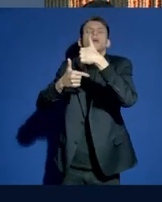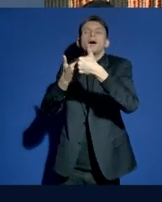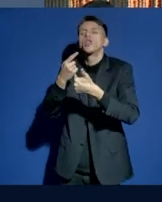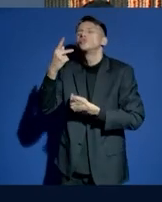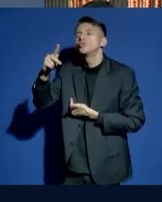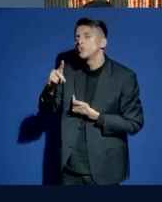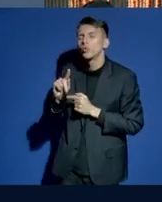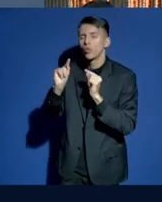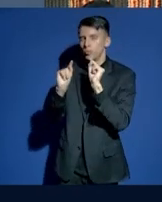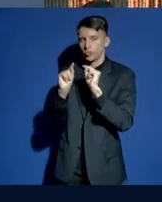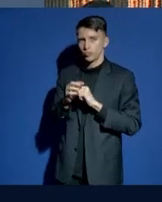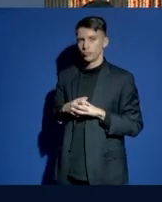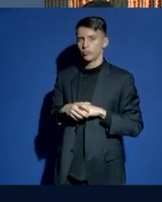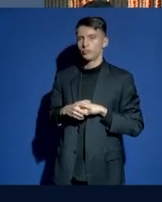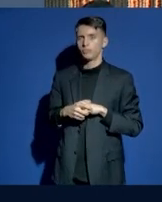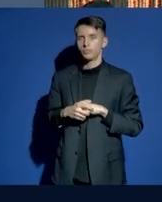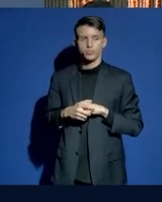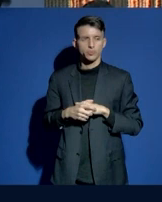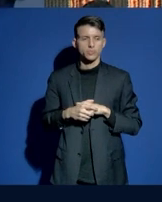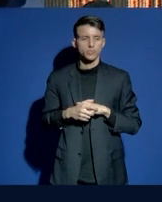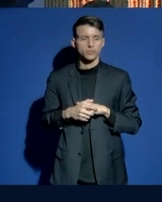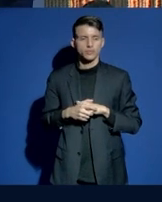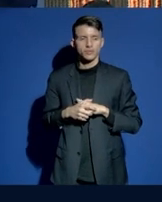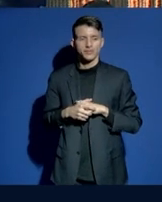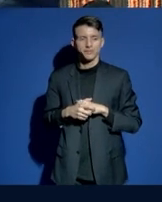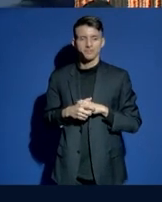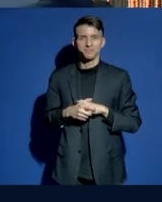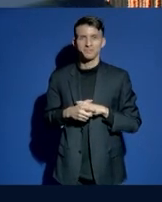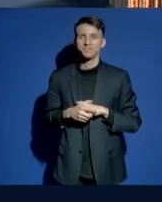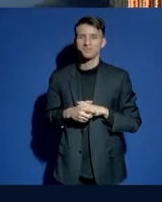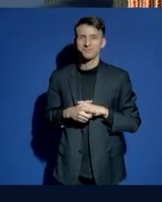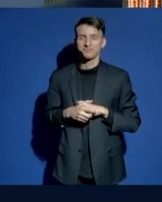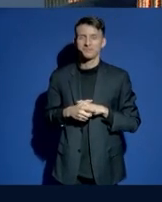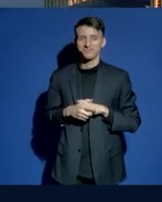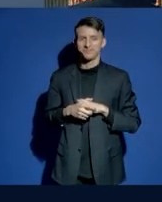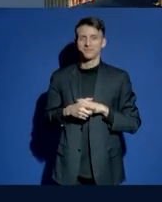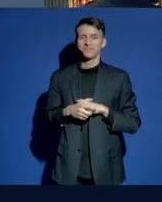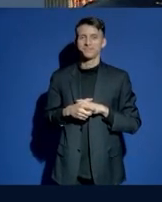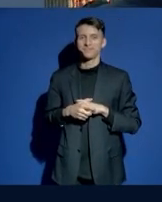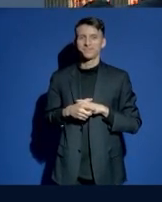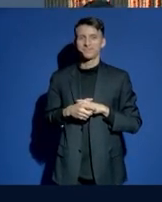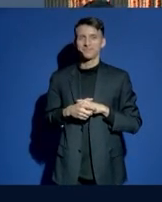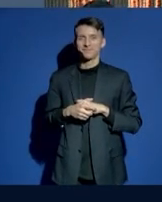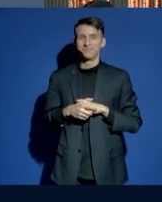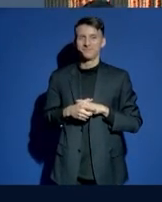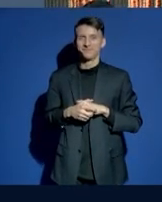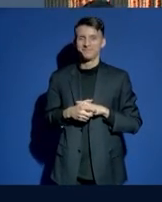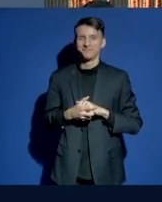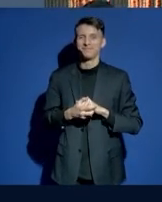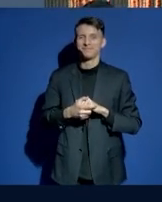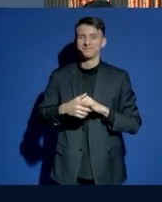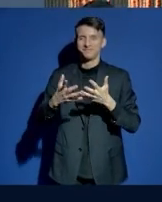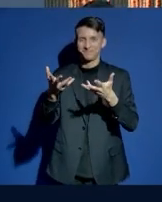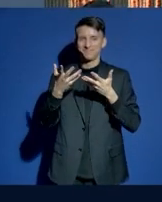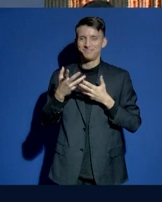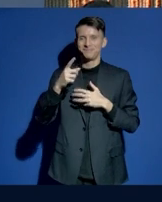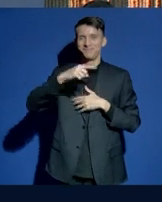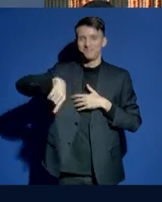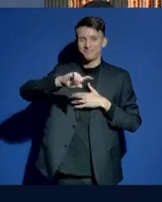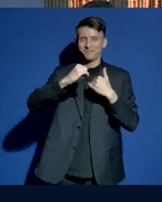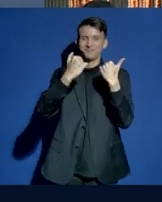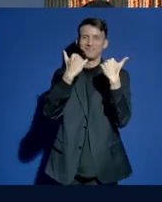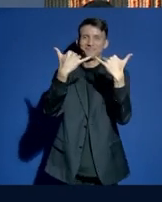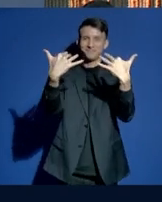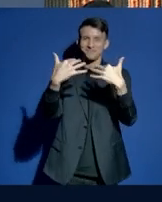perfeito primeiramente obrigado pelo convite cumprimento atores da plateia Lucas os amigos aqui